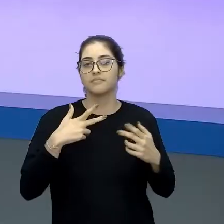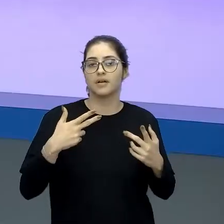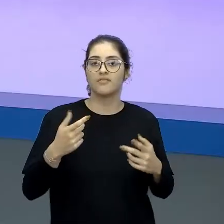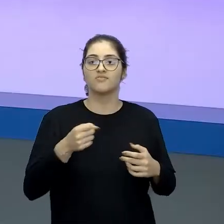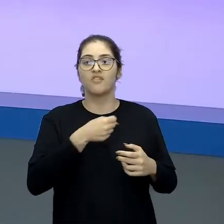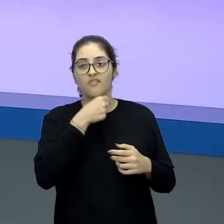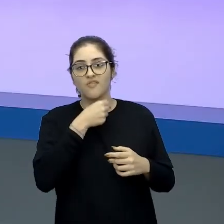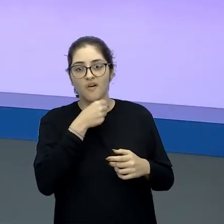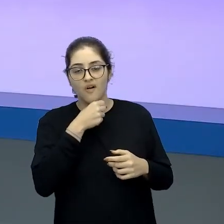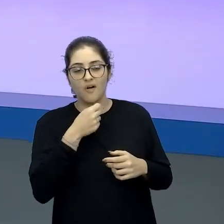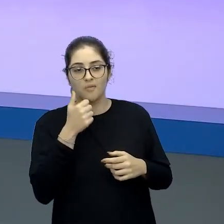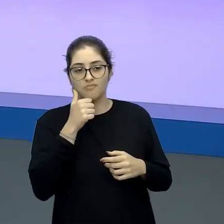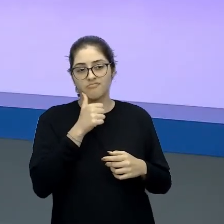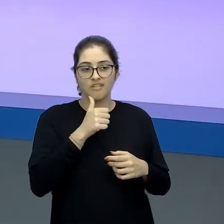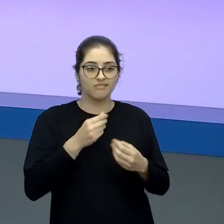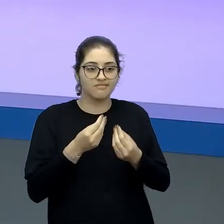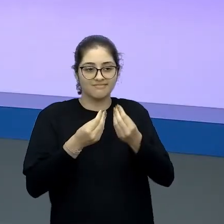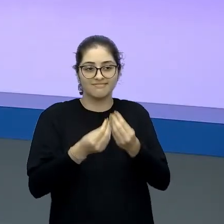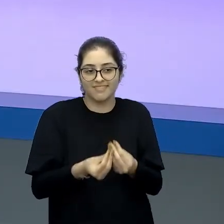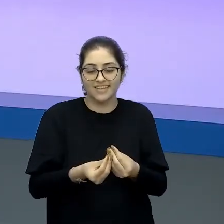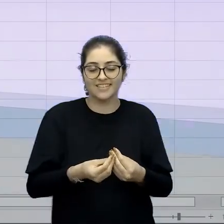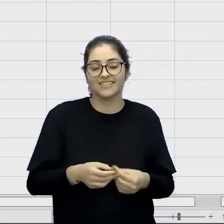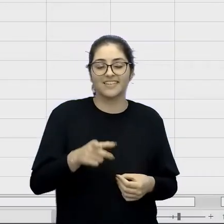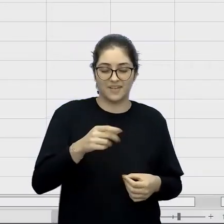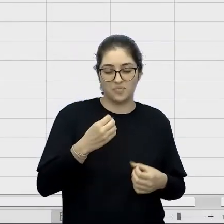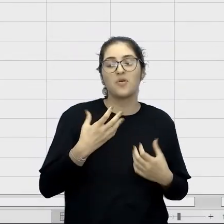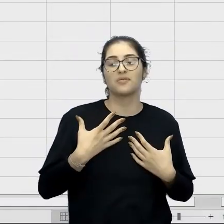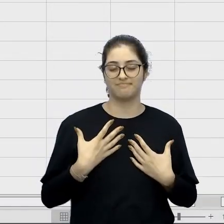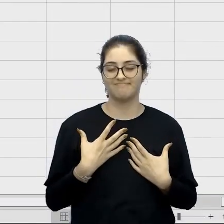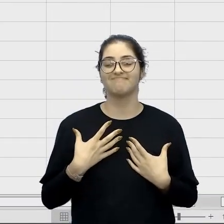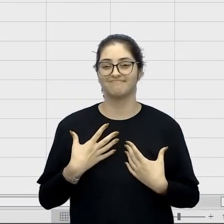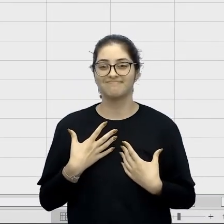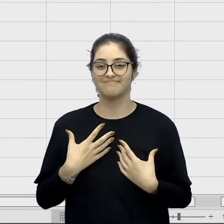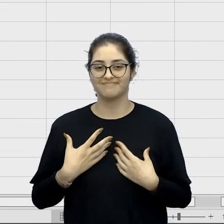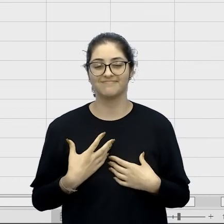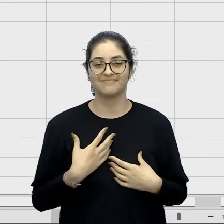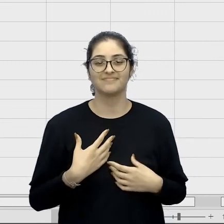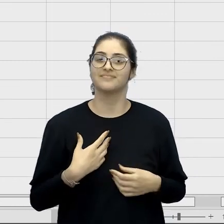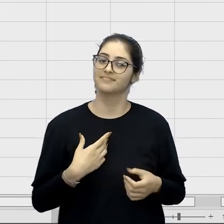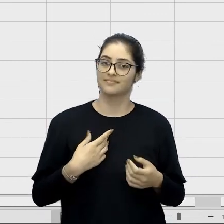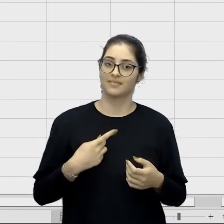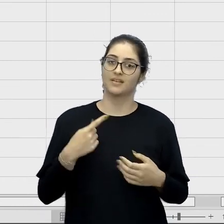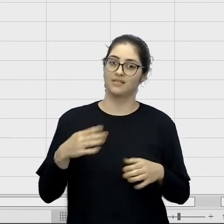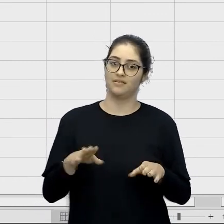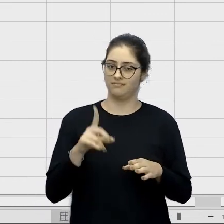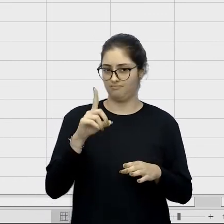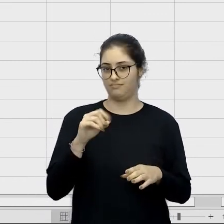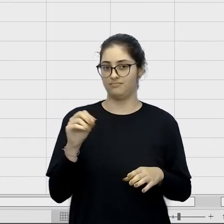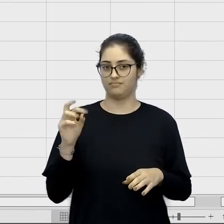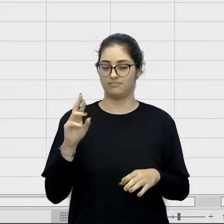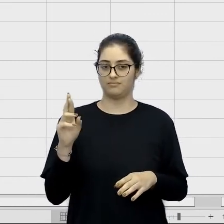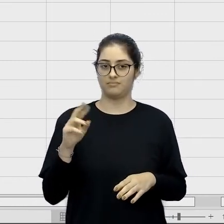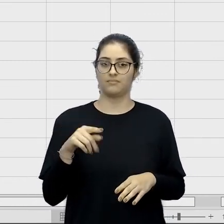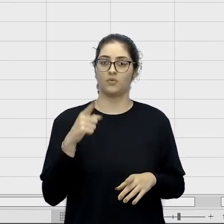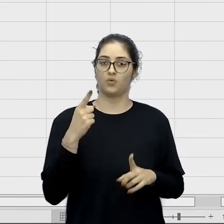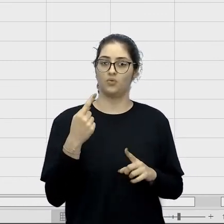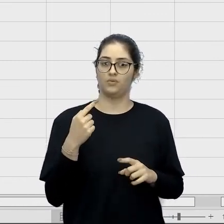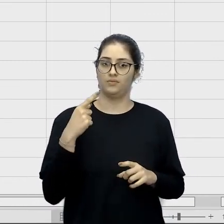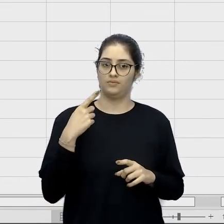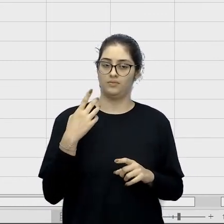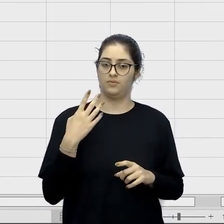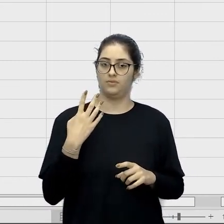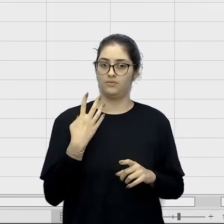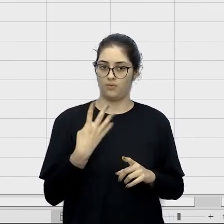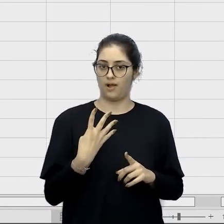bonificações, essas premiações são ótimas, eu adoro. Então, mas vamos trabalhar com os 10, né? Vamos trabalhar com os 10 e o mês aí tem 4